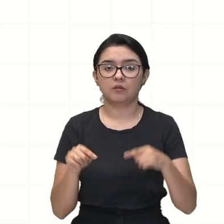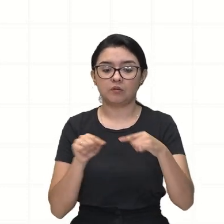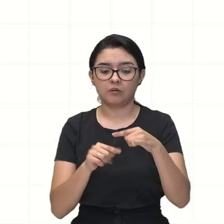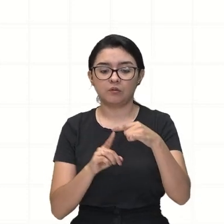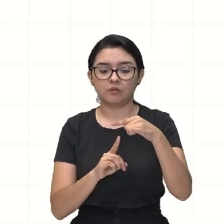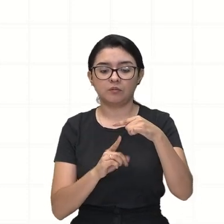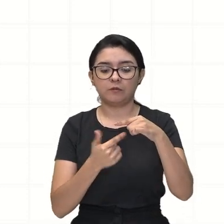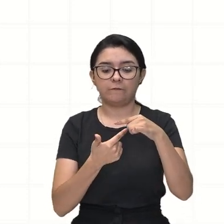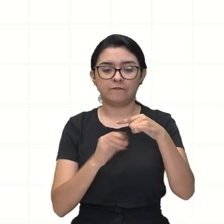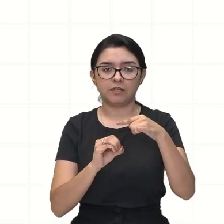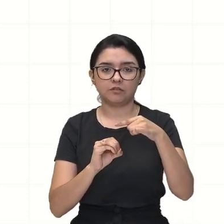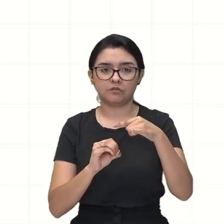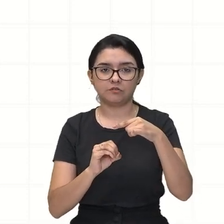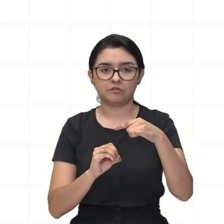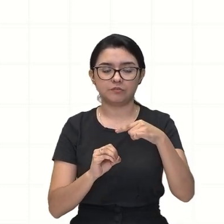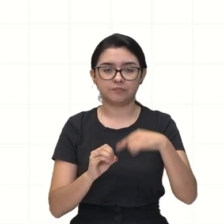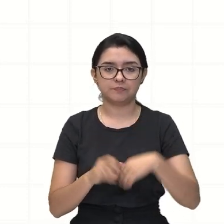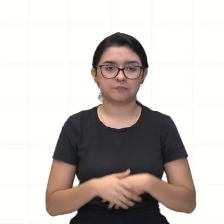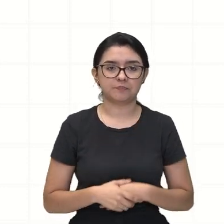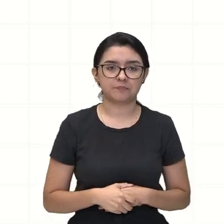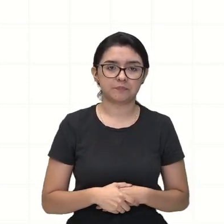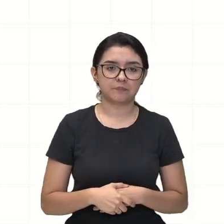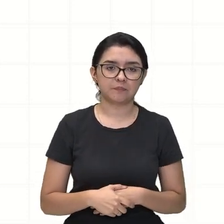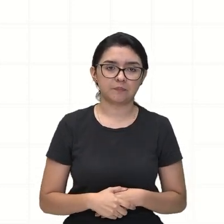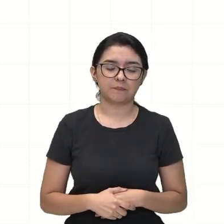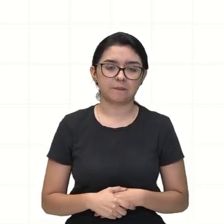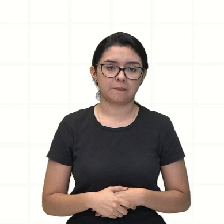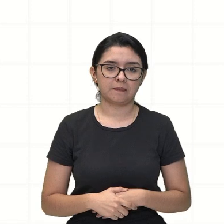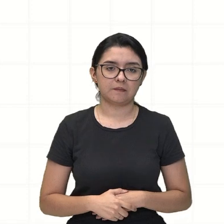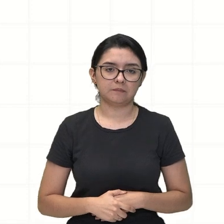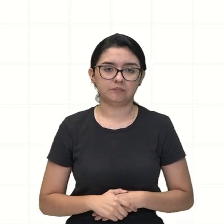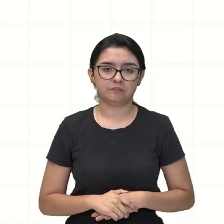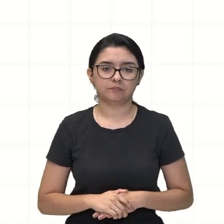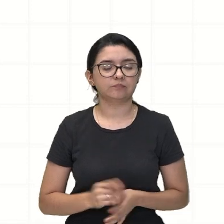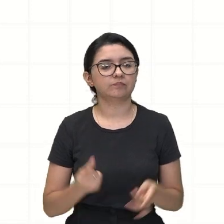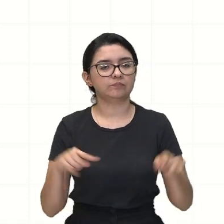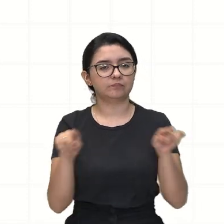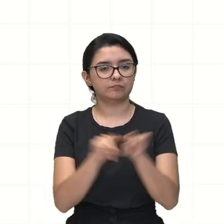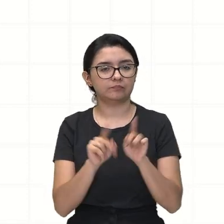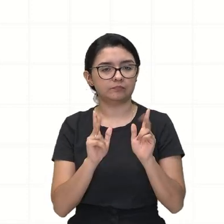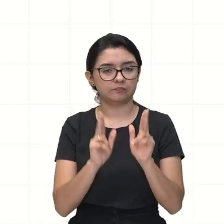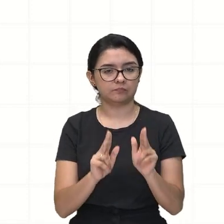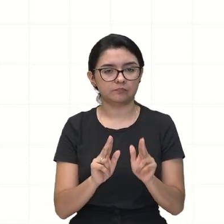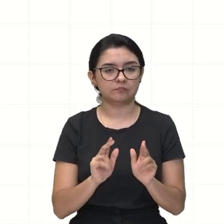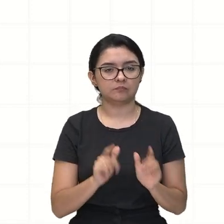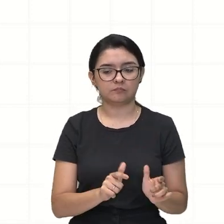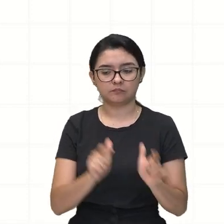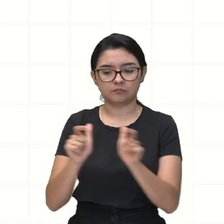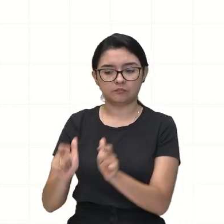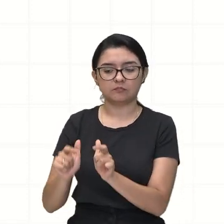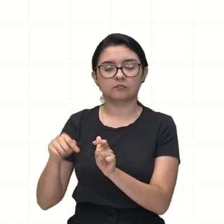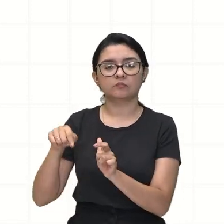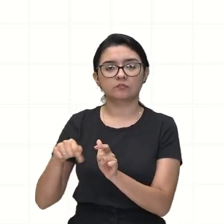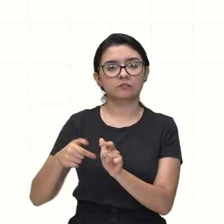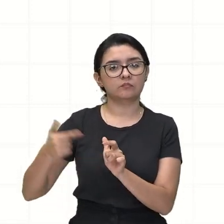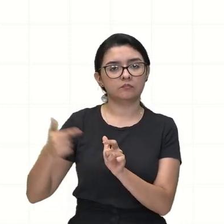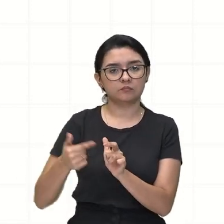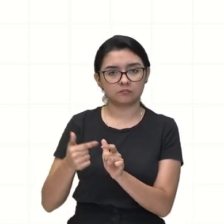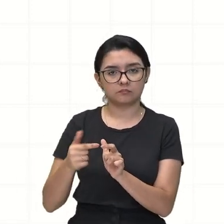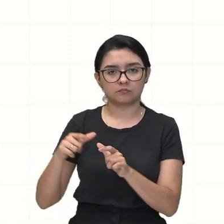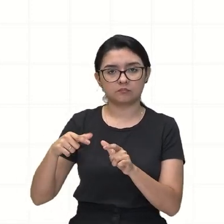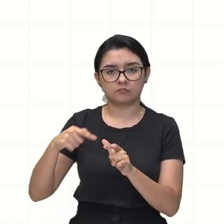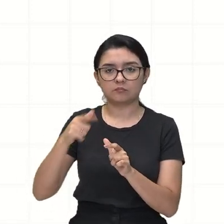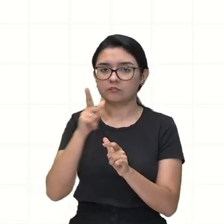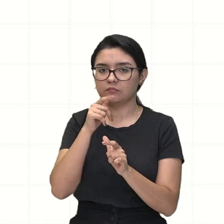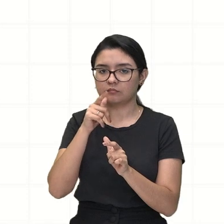que ser quanto? 20. O mesmo vai acontecer com a outra caixa d'água. Nós temos que